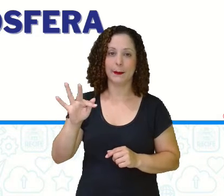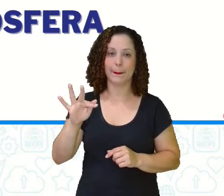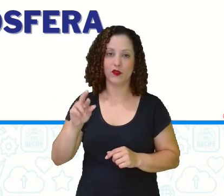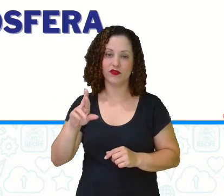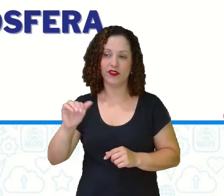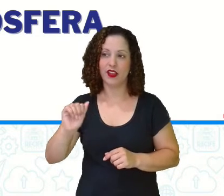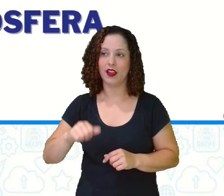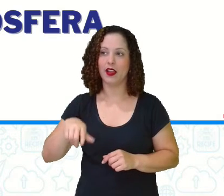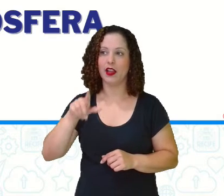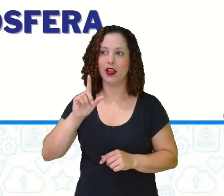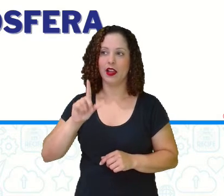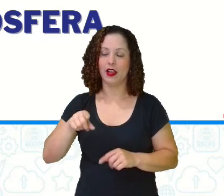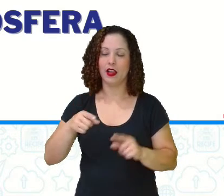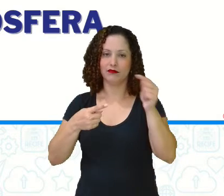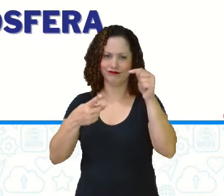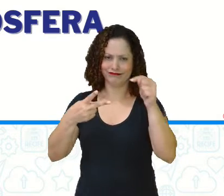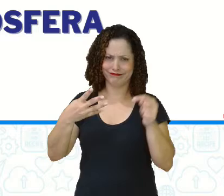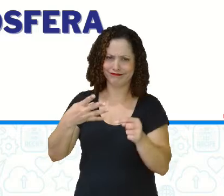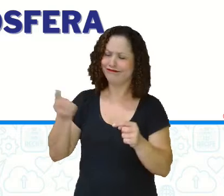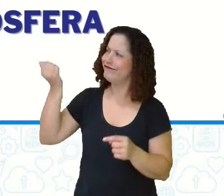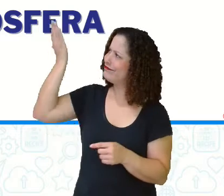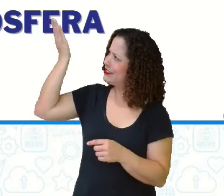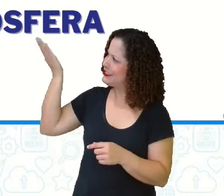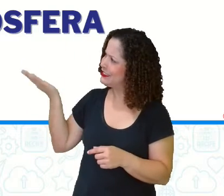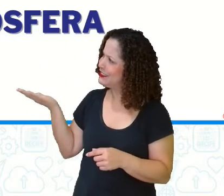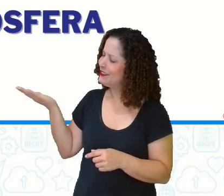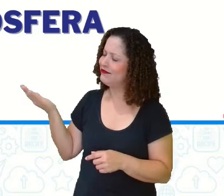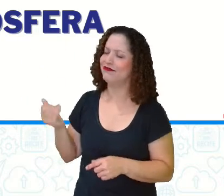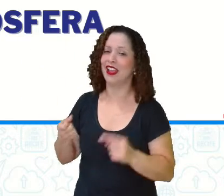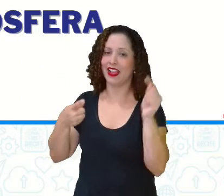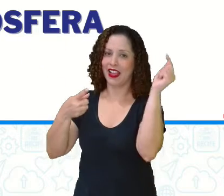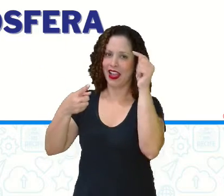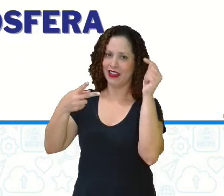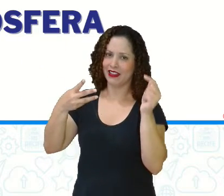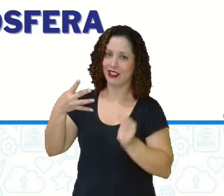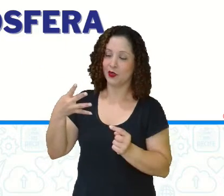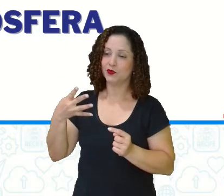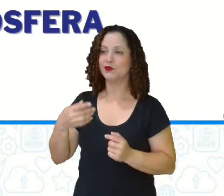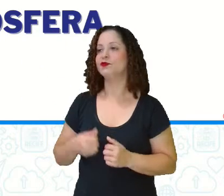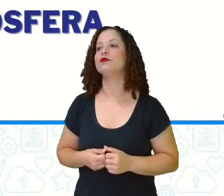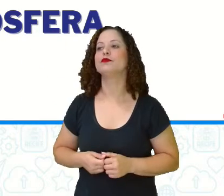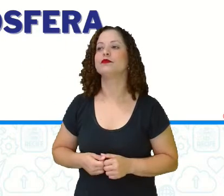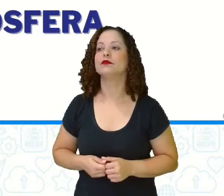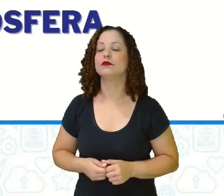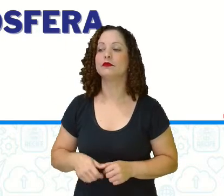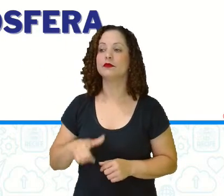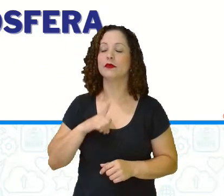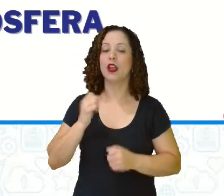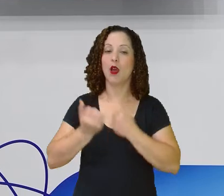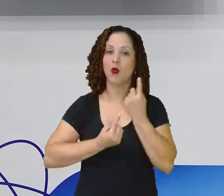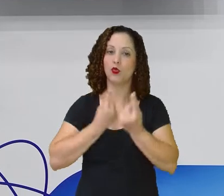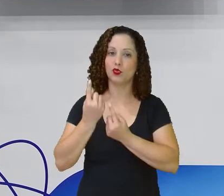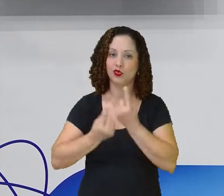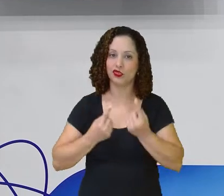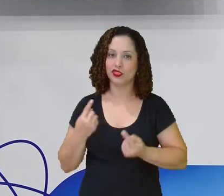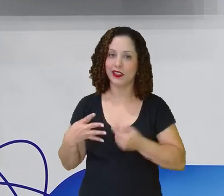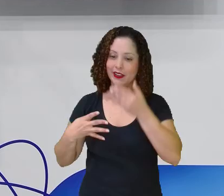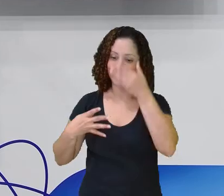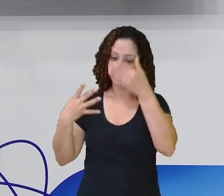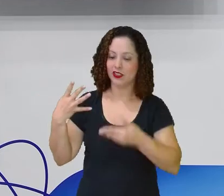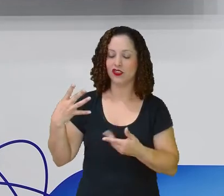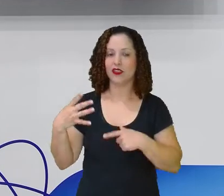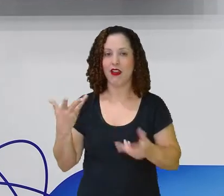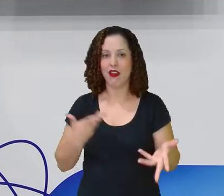litosfera, hidrosfera e biosfera. Uns vão estar ligados às